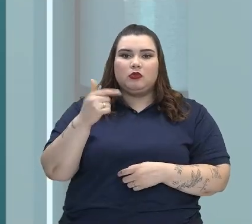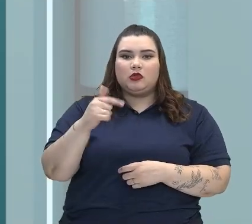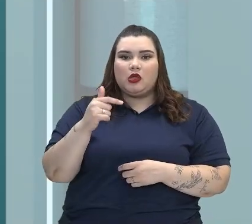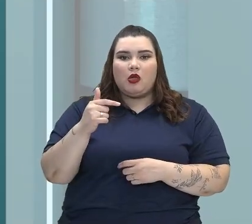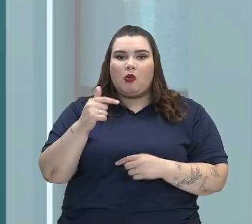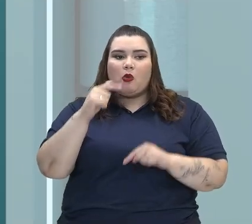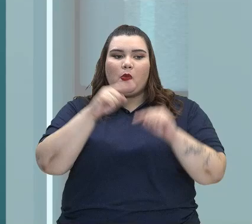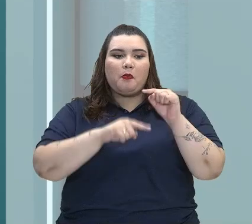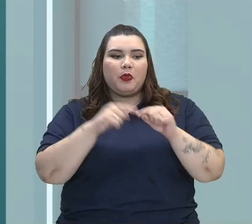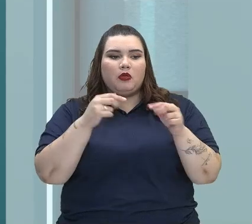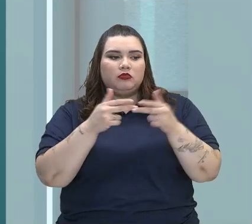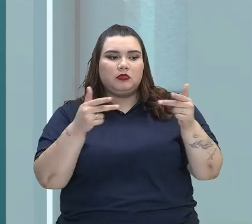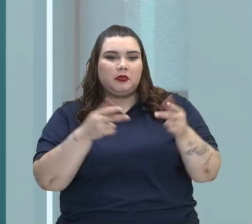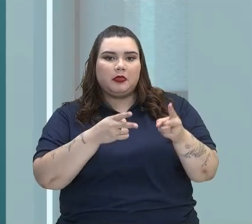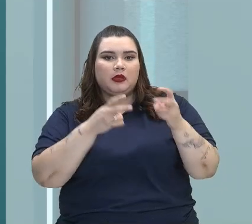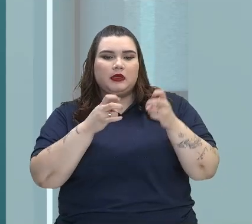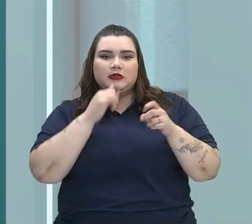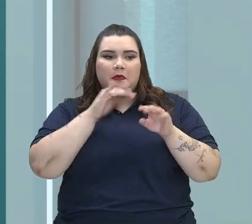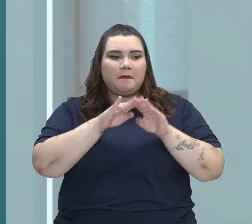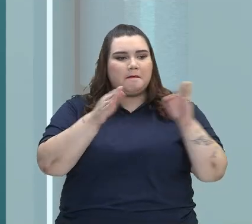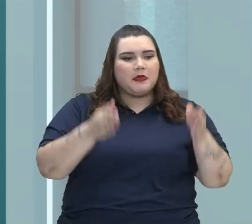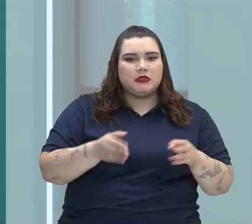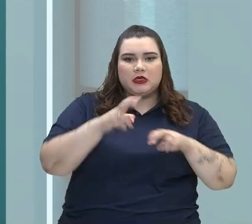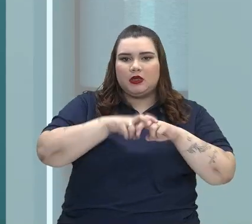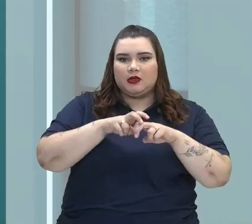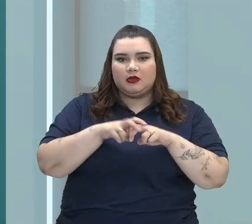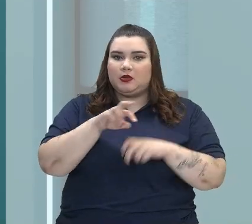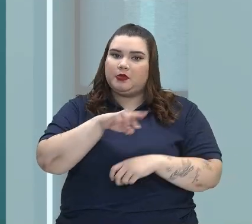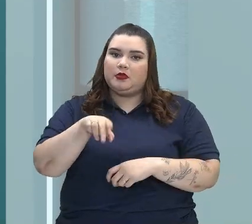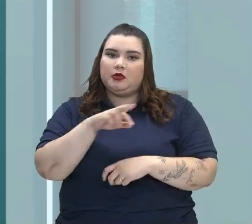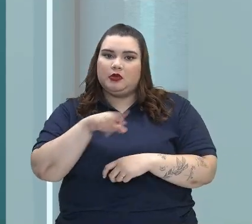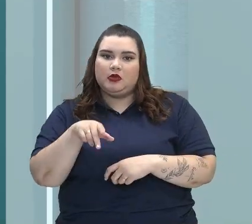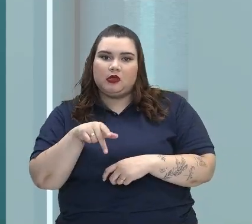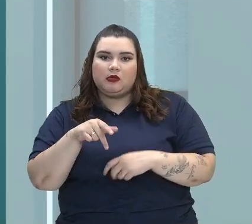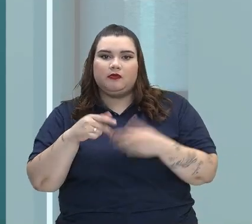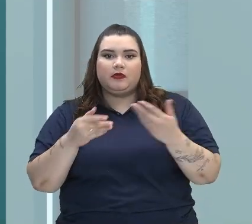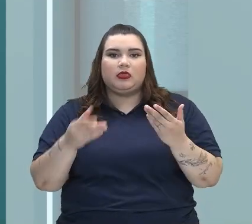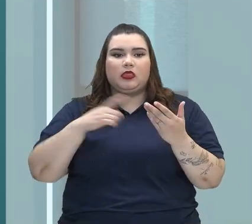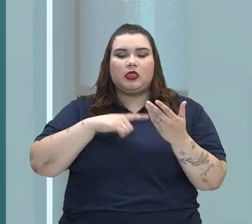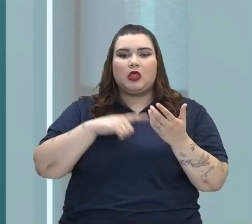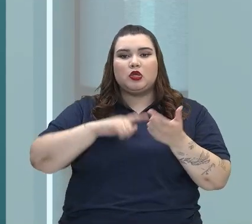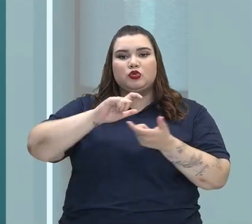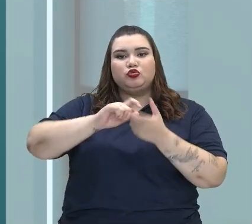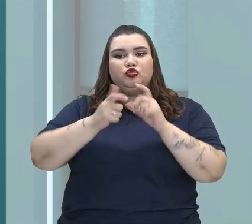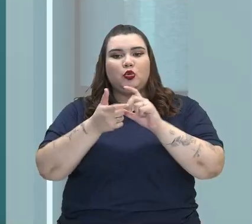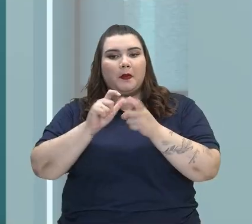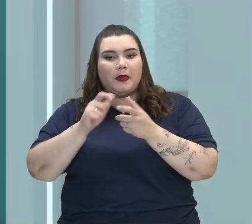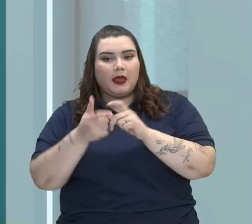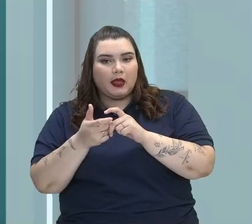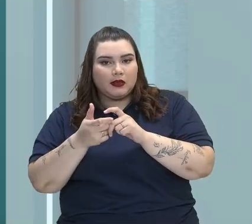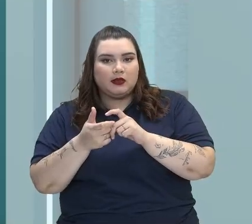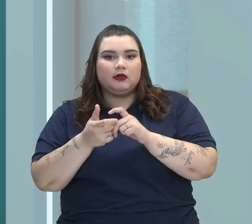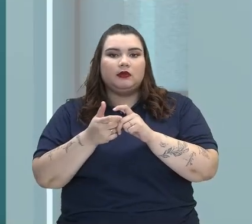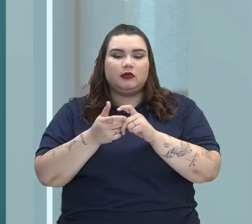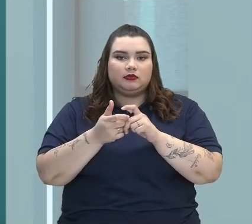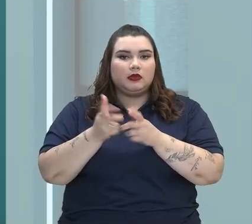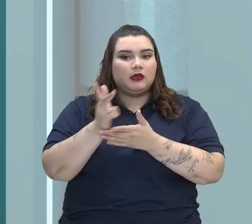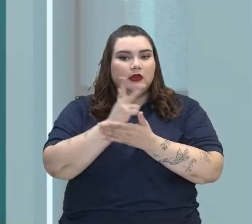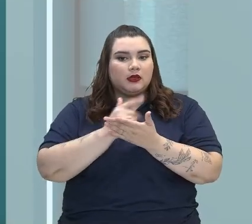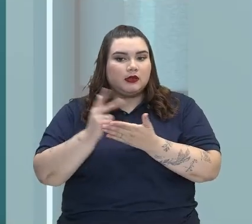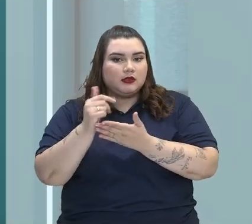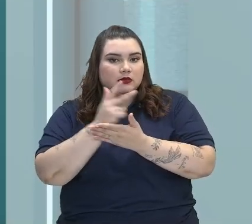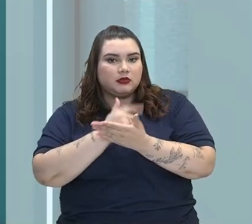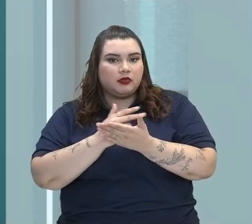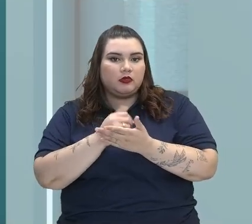objetos reconhecíveis, como mesa, cadeira, ela vai ter formas geométricas, também elas podem ter formas